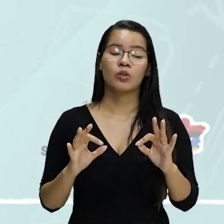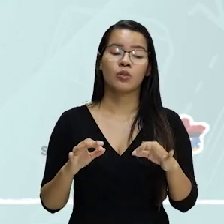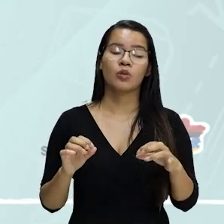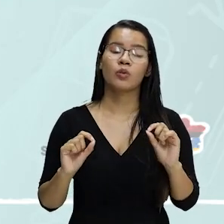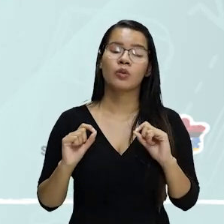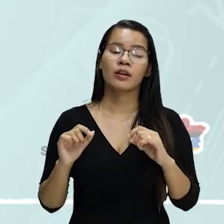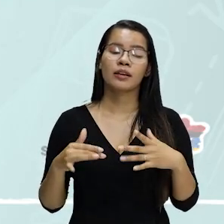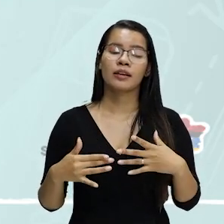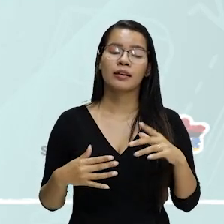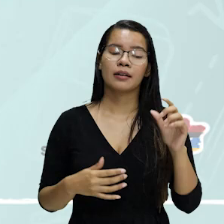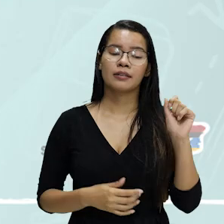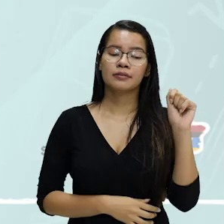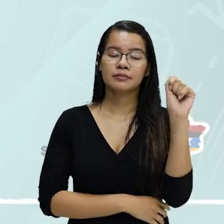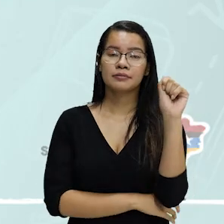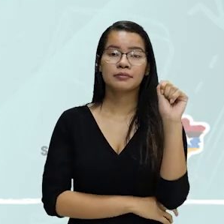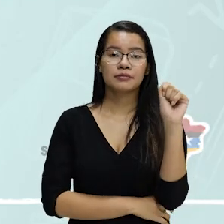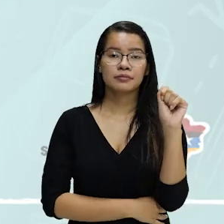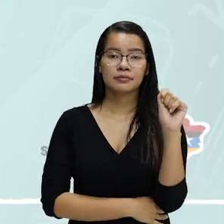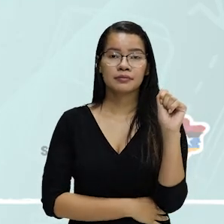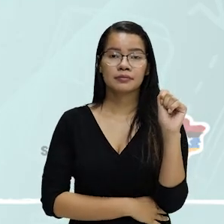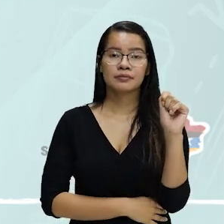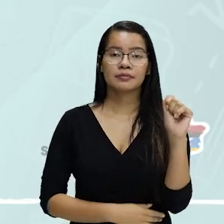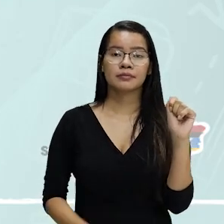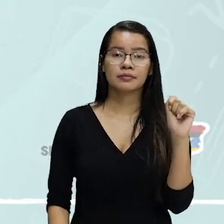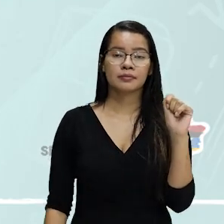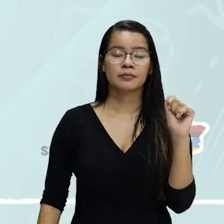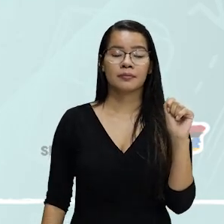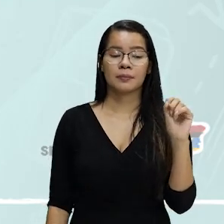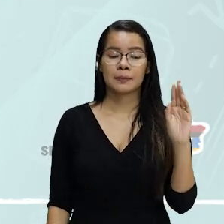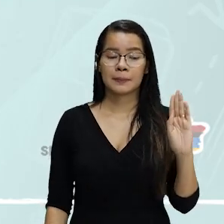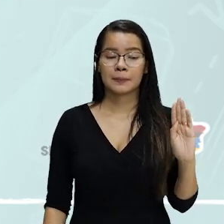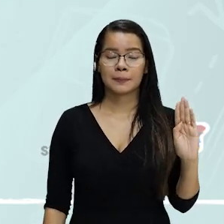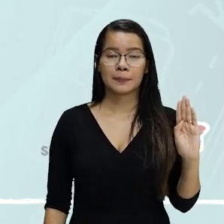A. Possui tamanho reduzido.